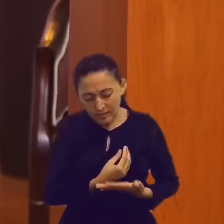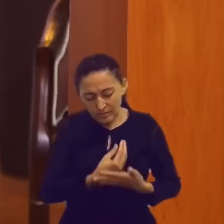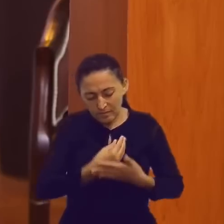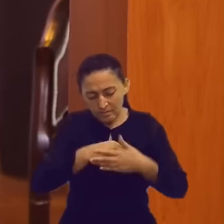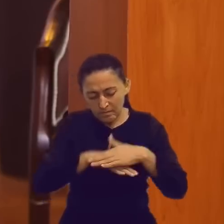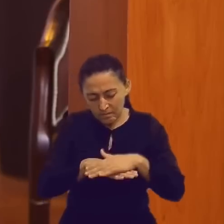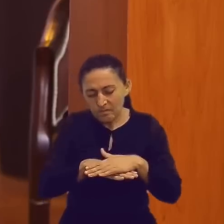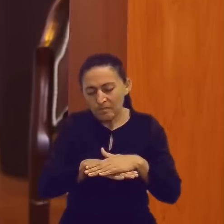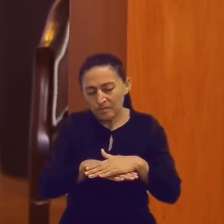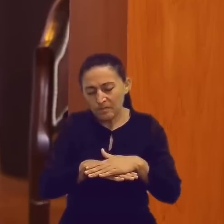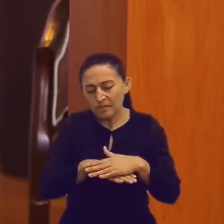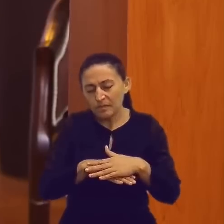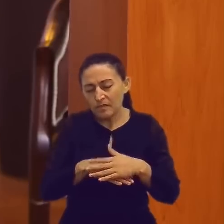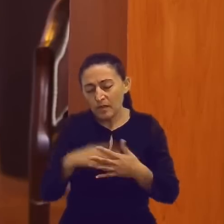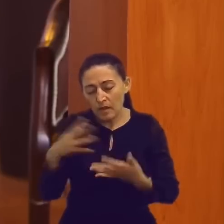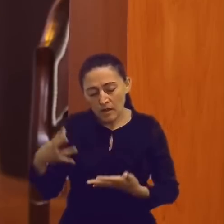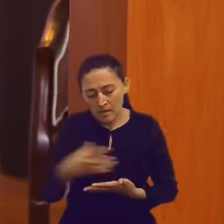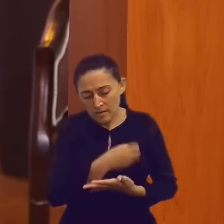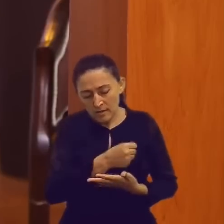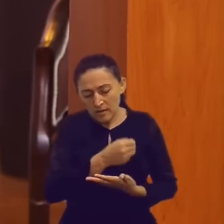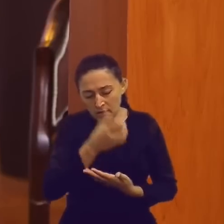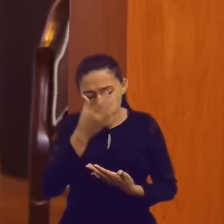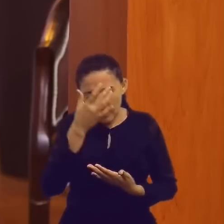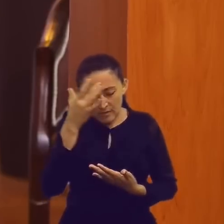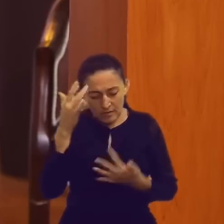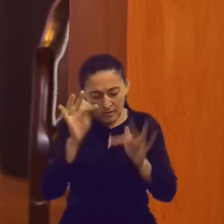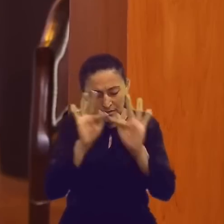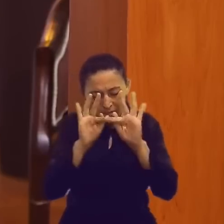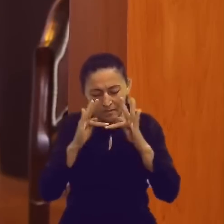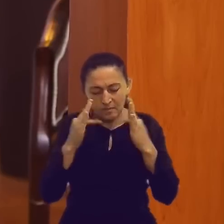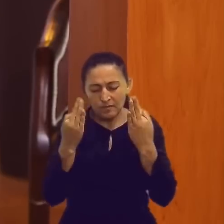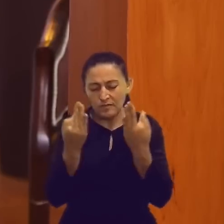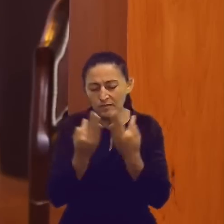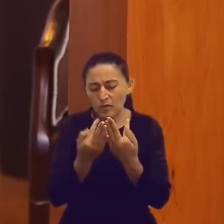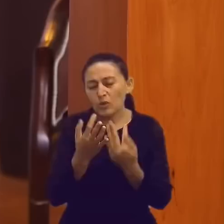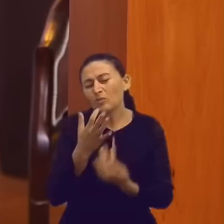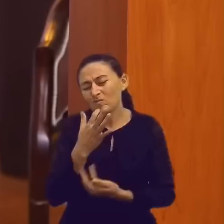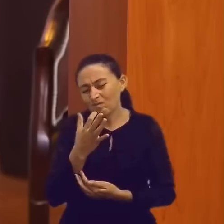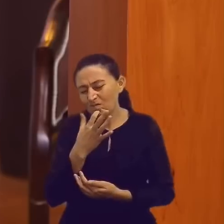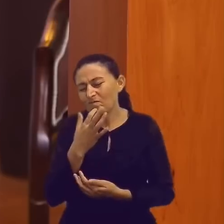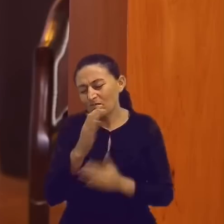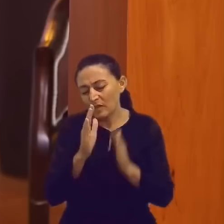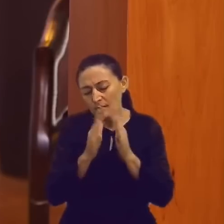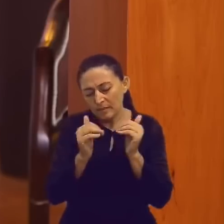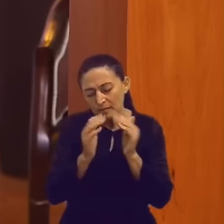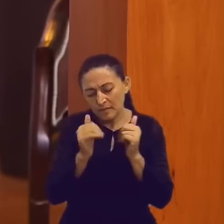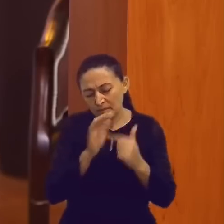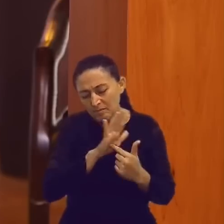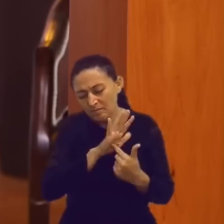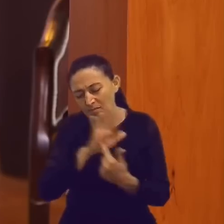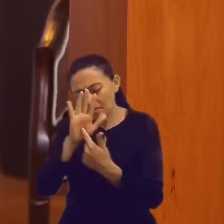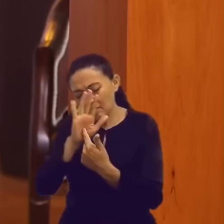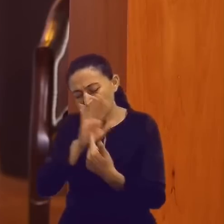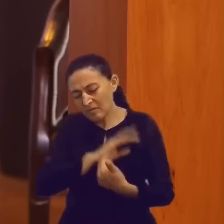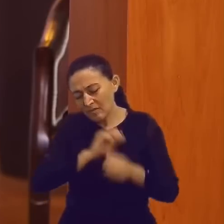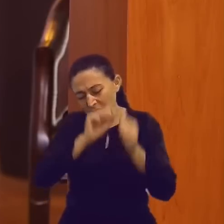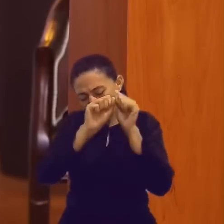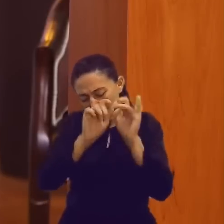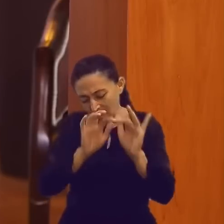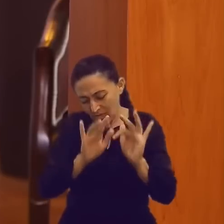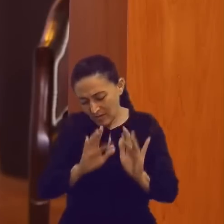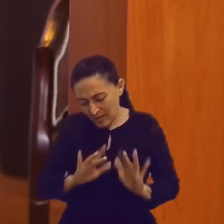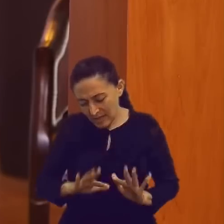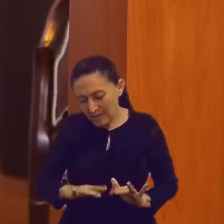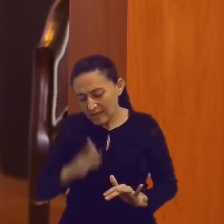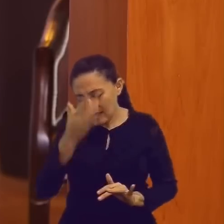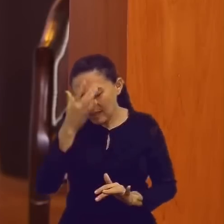E salva também, Senhor, a nossa família. Tu conhece os pedidos que estão sendo apresentados aqui no chat. Vi